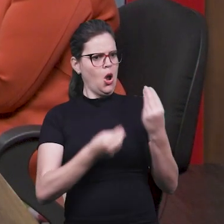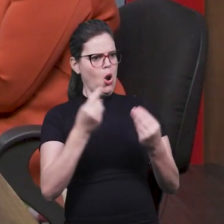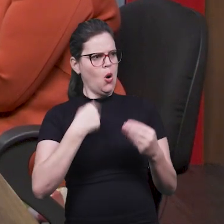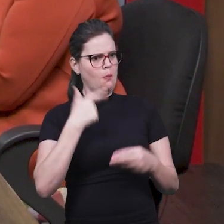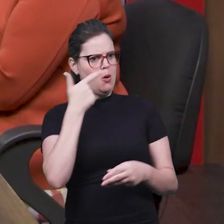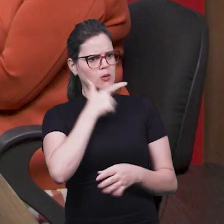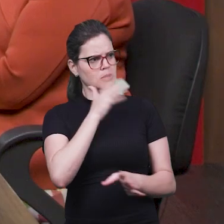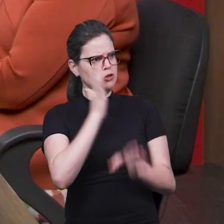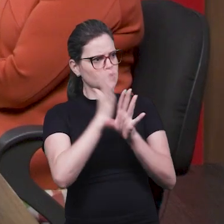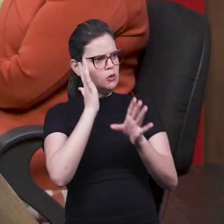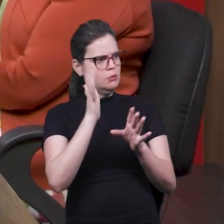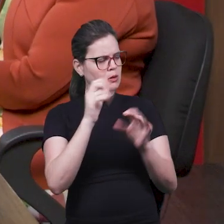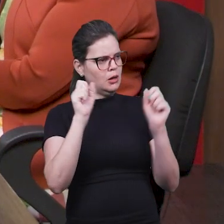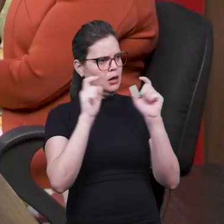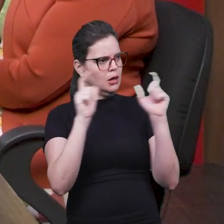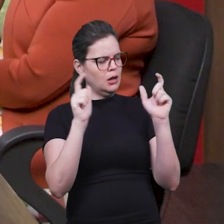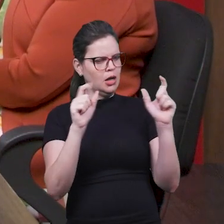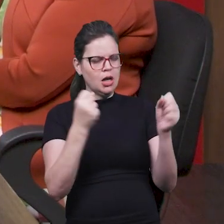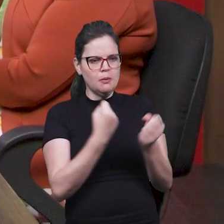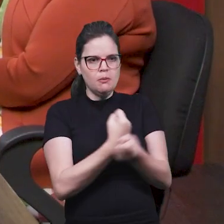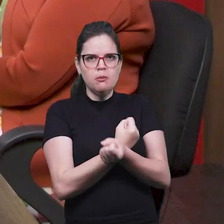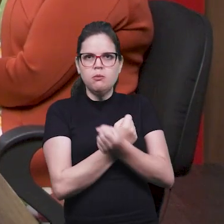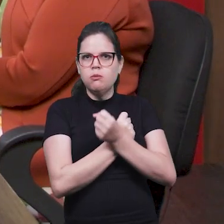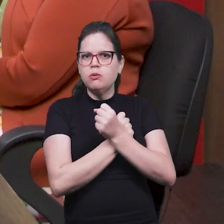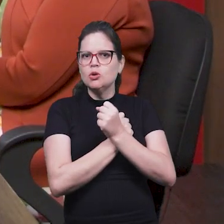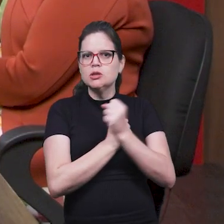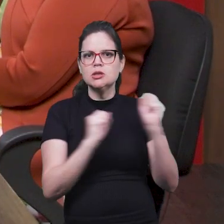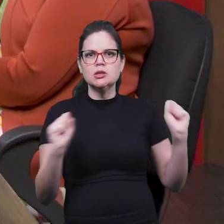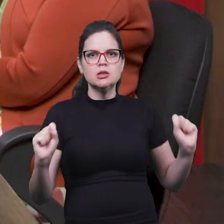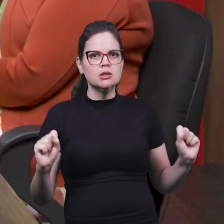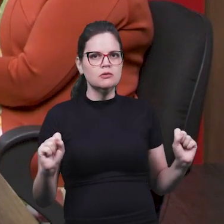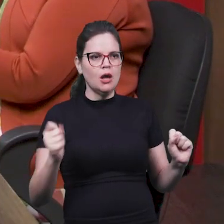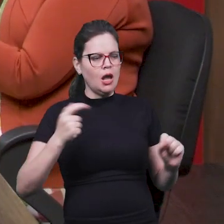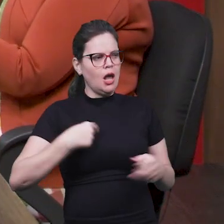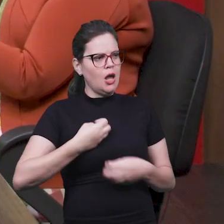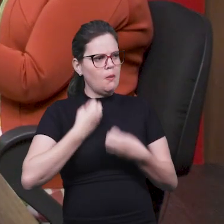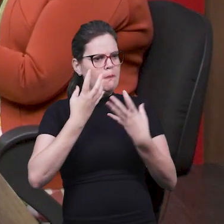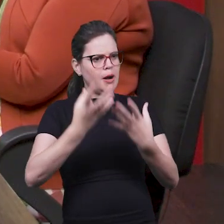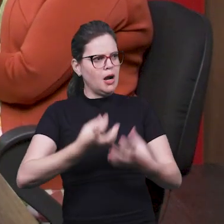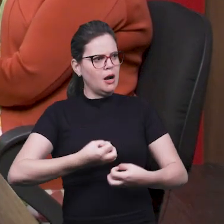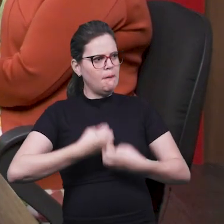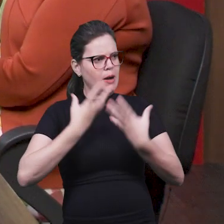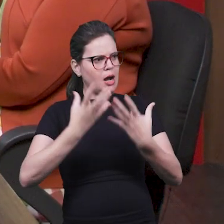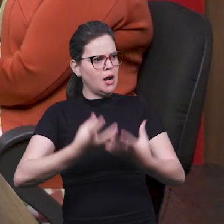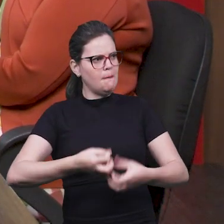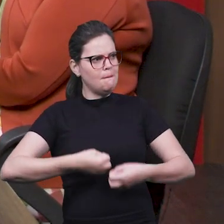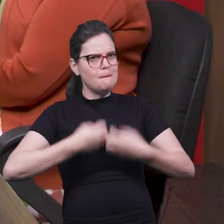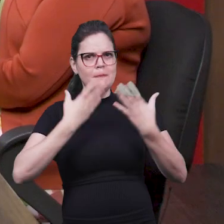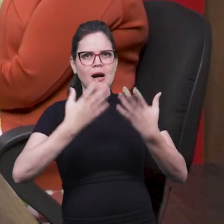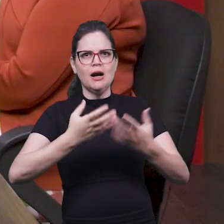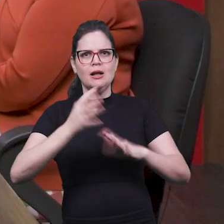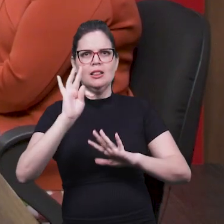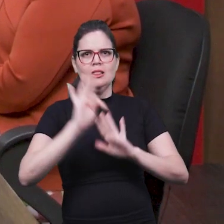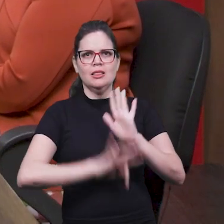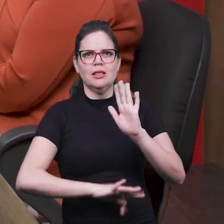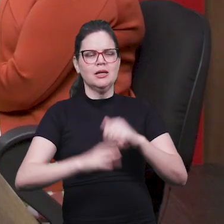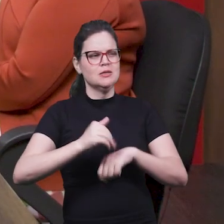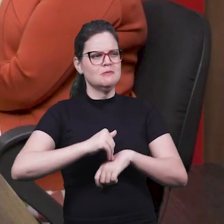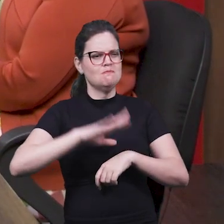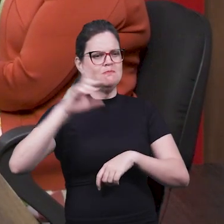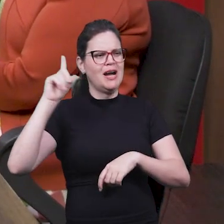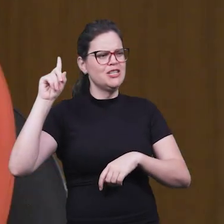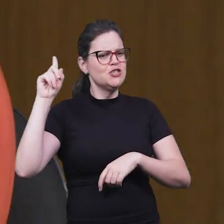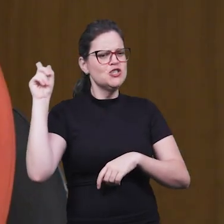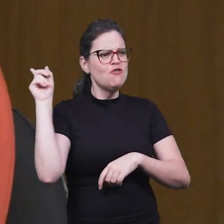isso? É impossível. Eu declamei os textos, As partes mais difíceis mais de Camões, difíceis